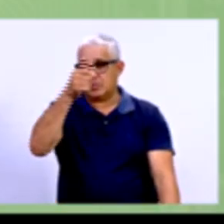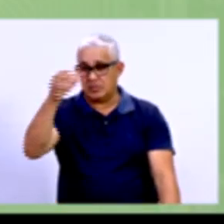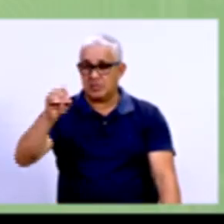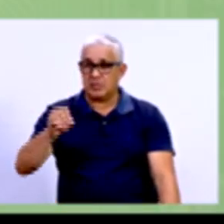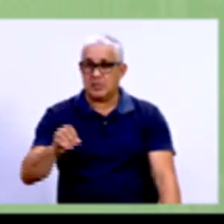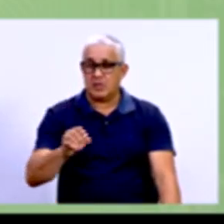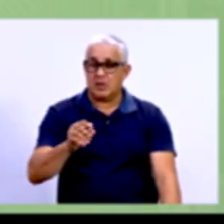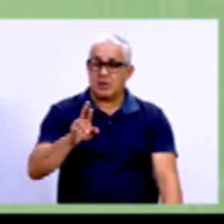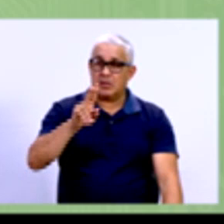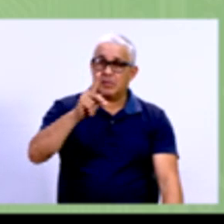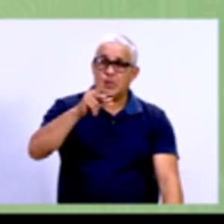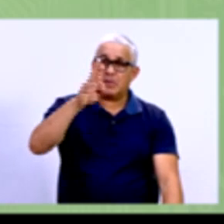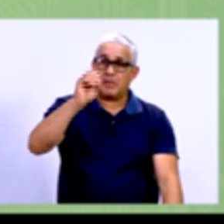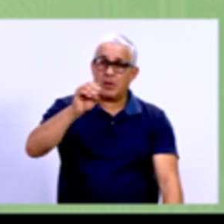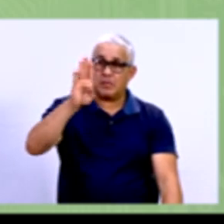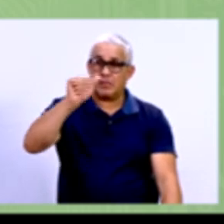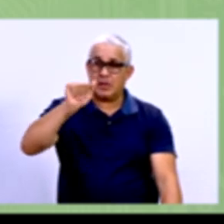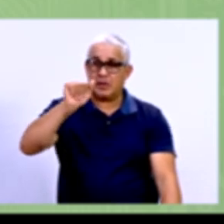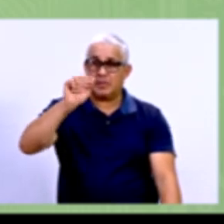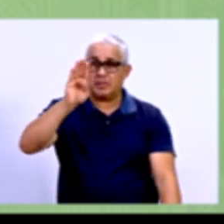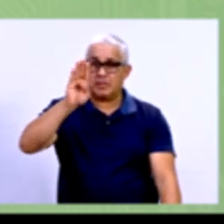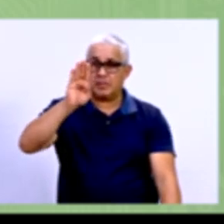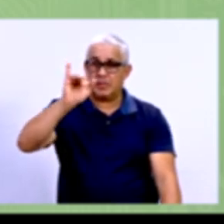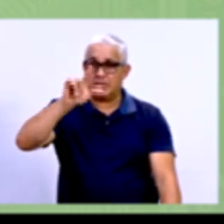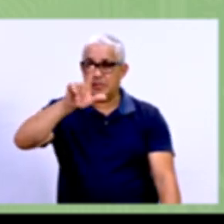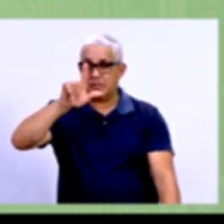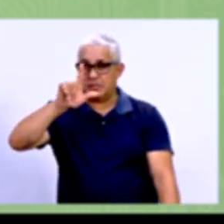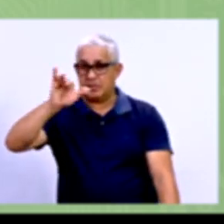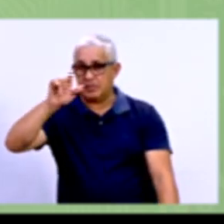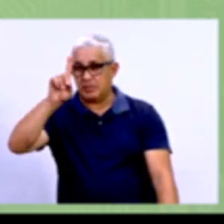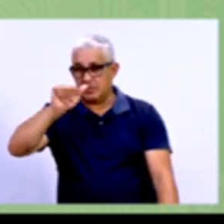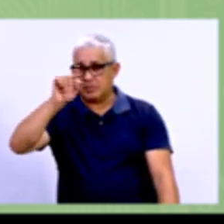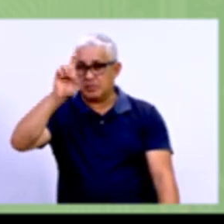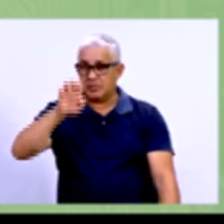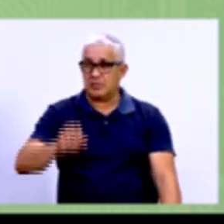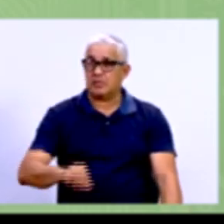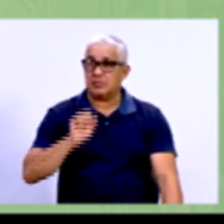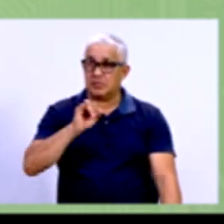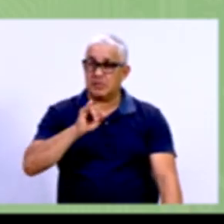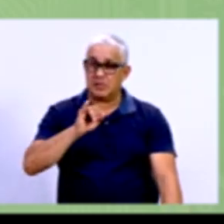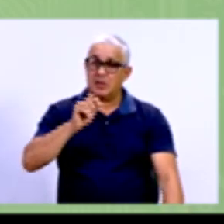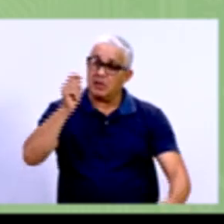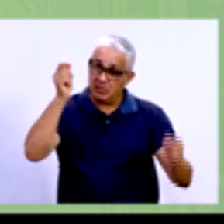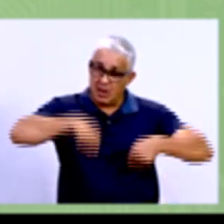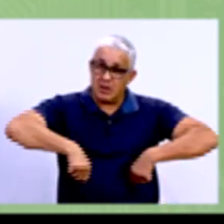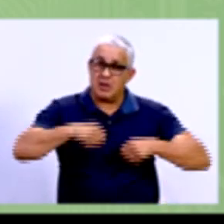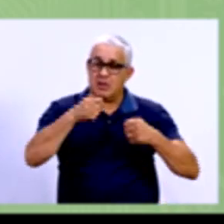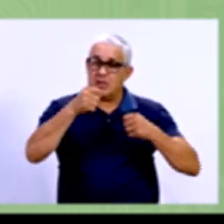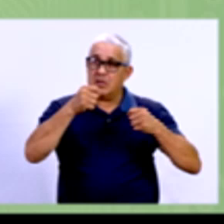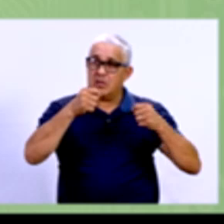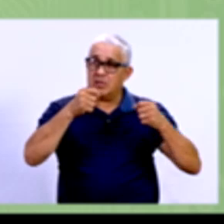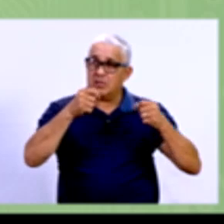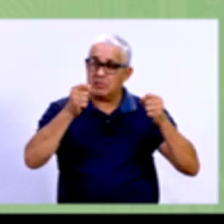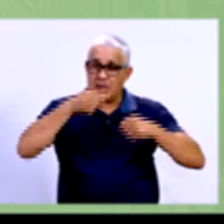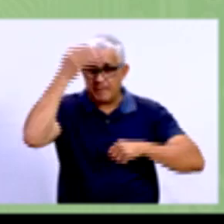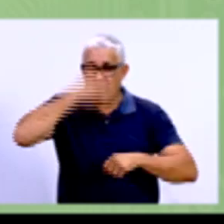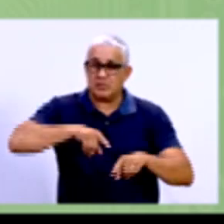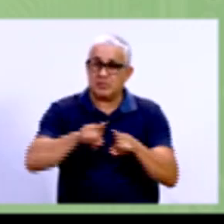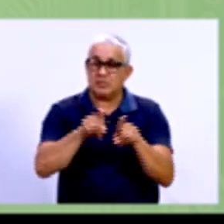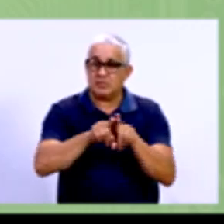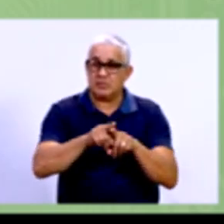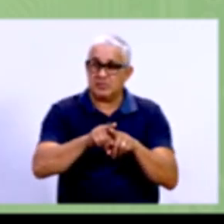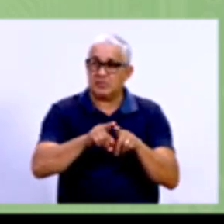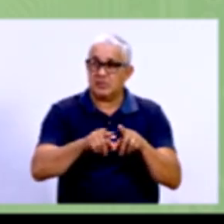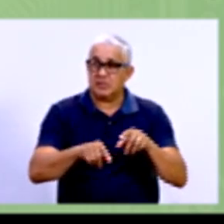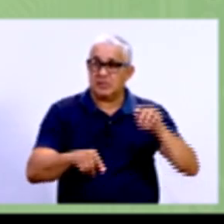probabilidade, né? Se em um fenômeno aleatório as possibilidades são igualmente prováveis, então a probabilidade de ocorrer um evento